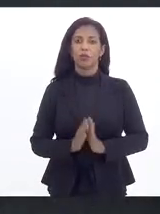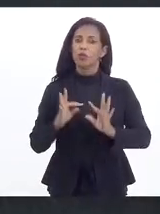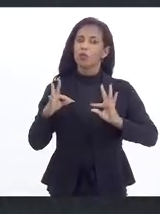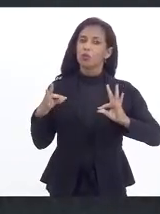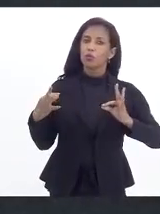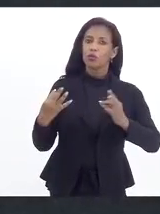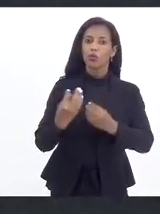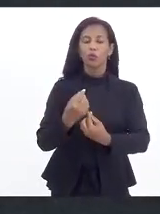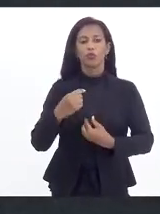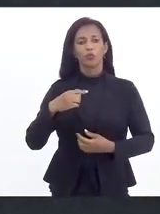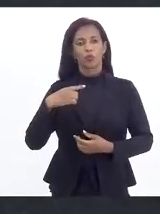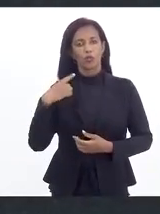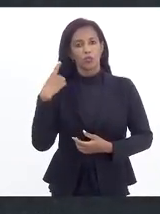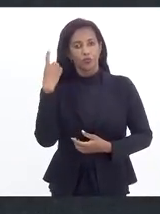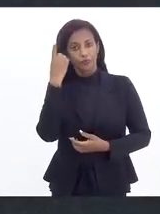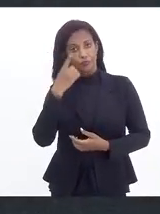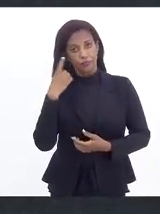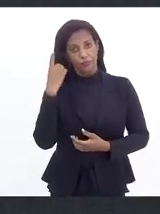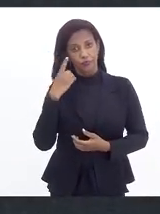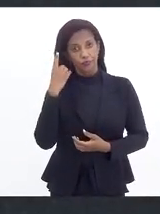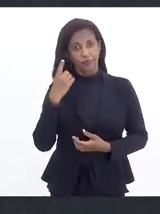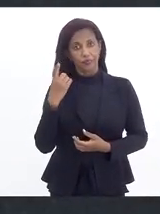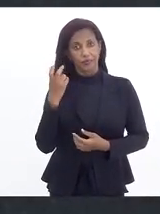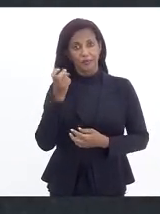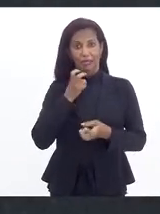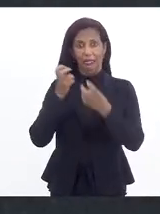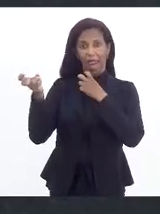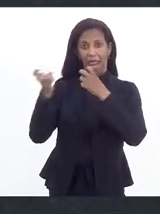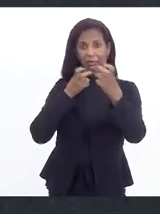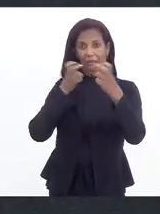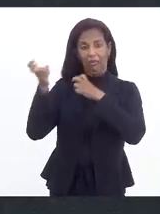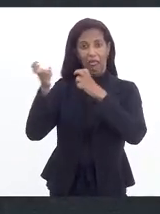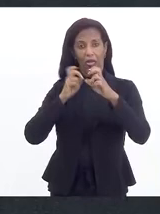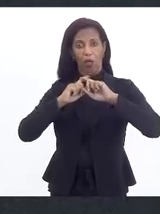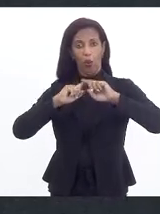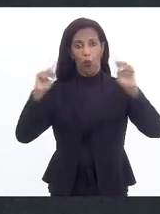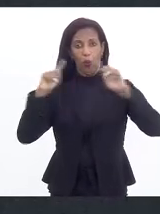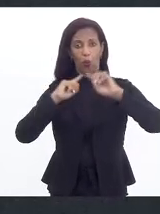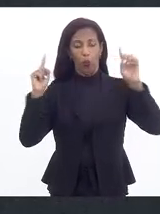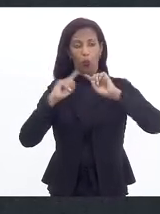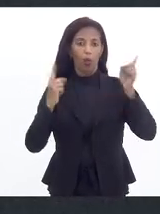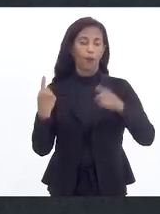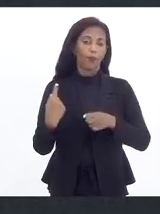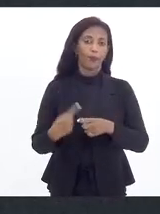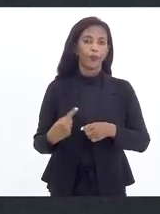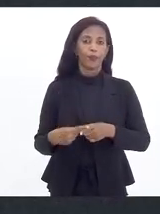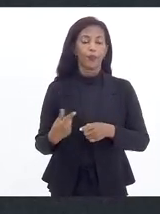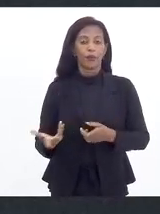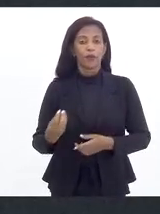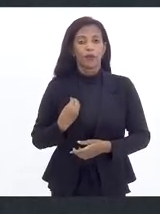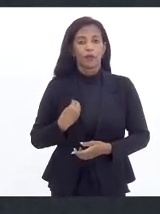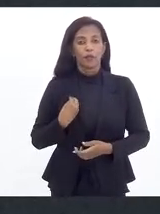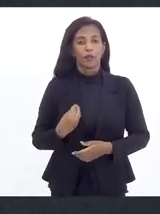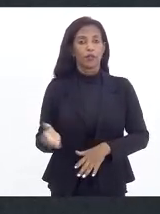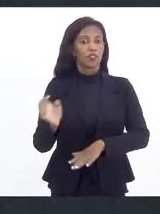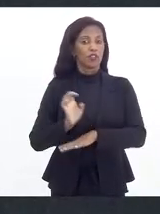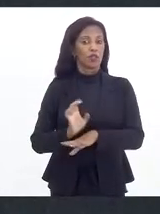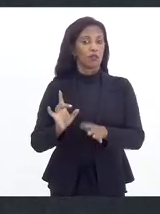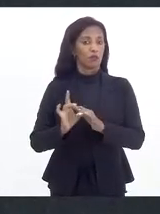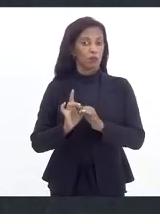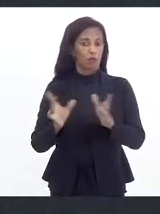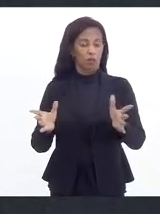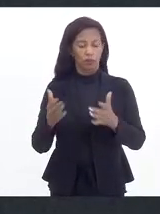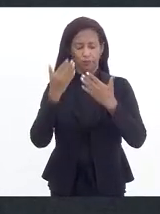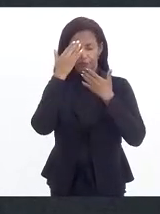nós, parlamentares, gritando, esperneando, porque não estaríamos vivendo o Estado Democrático de